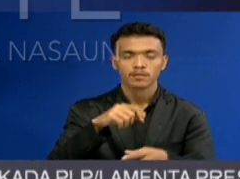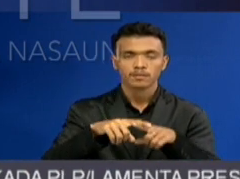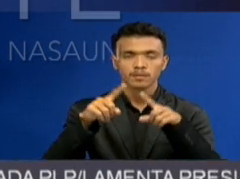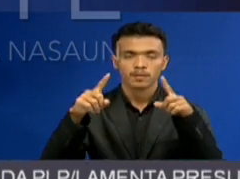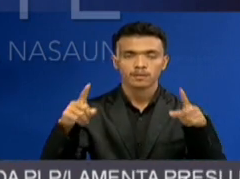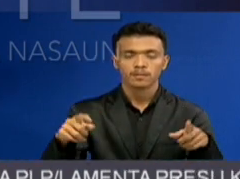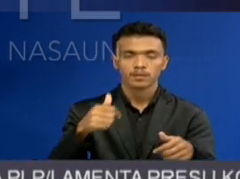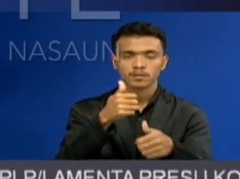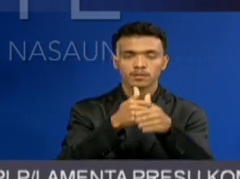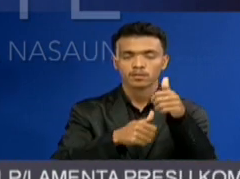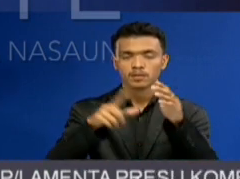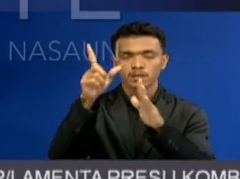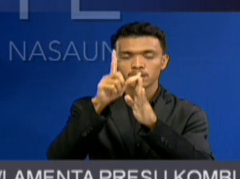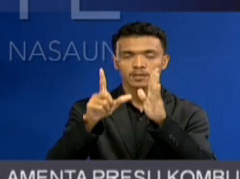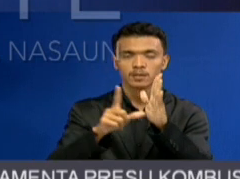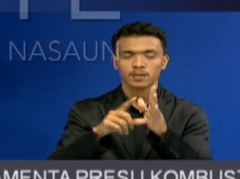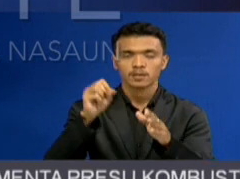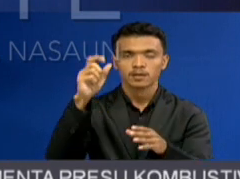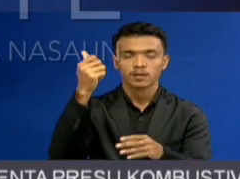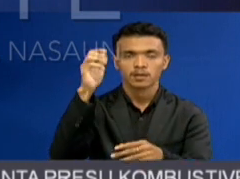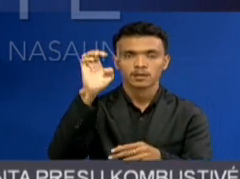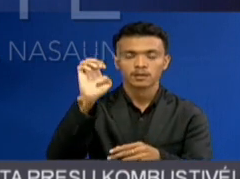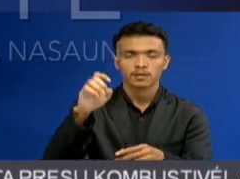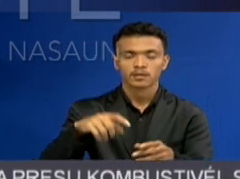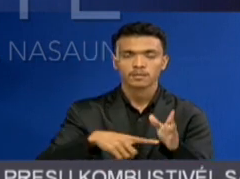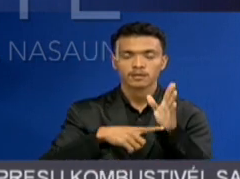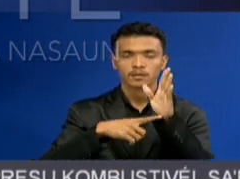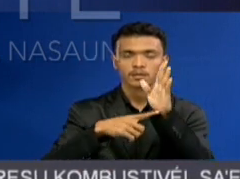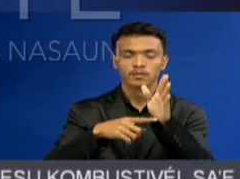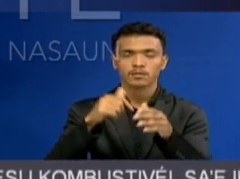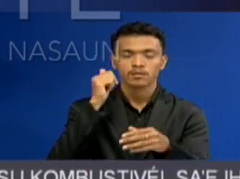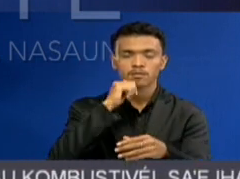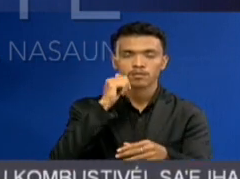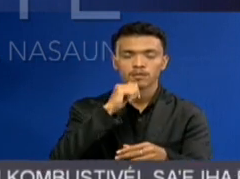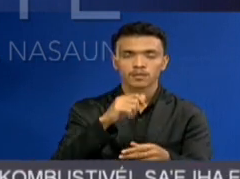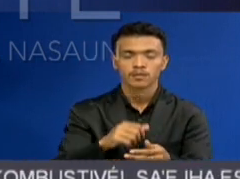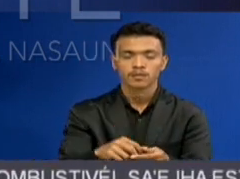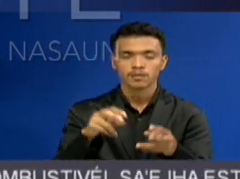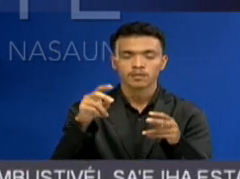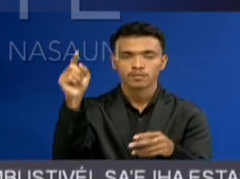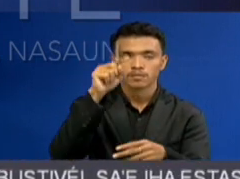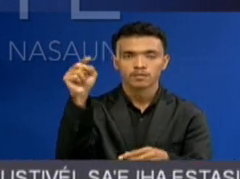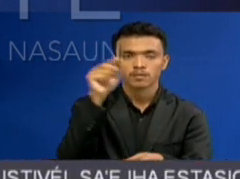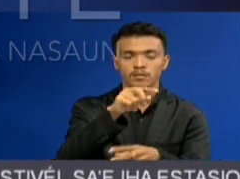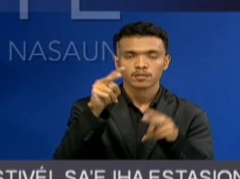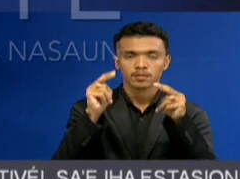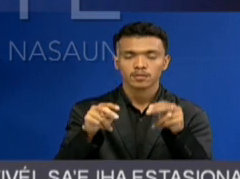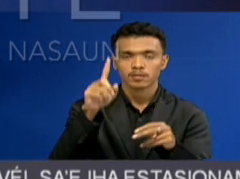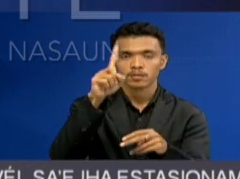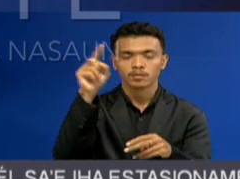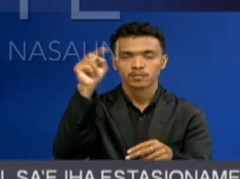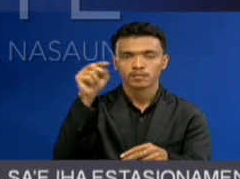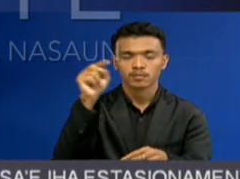ne tuir lei está em bem mas força e cata feito nenhuma percentagem tem que 1% mas